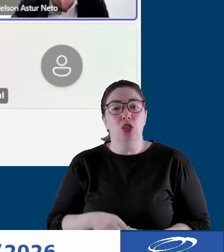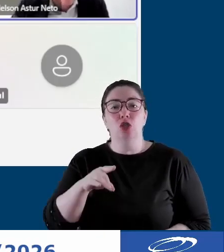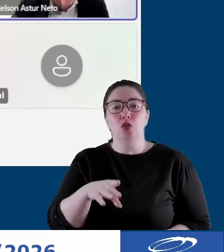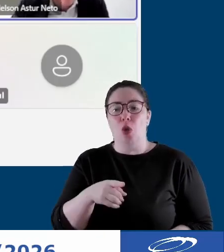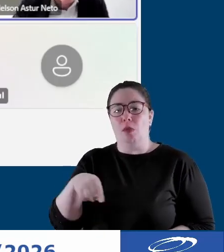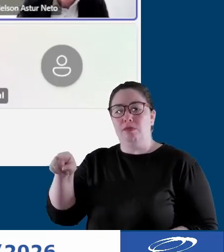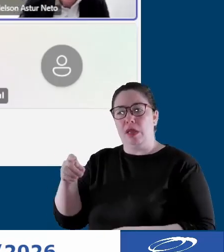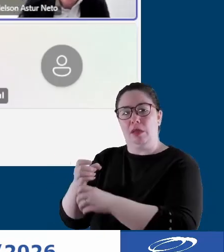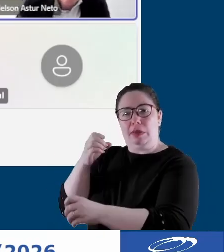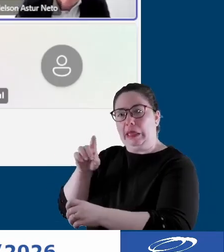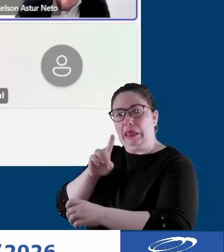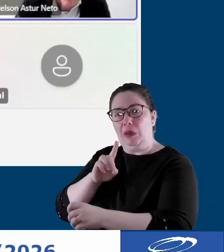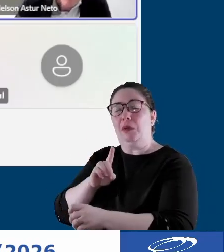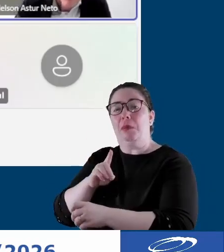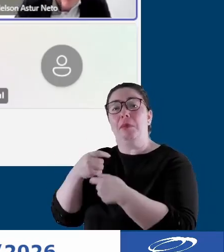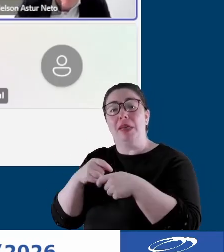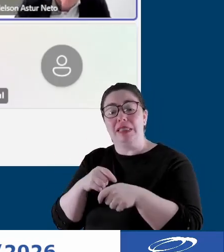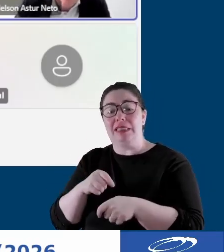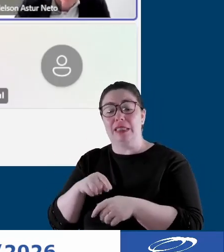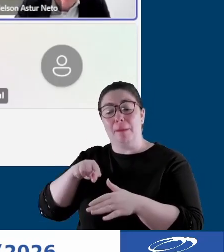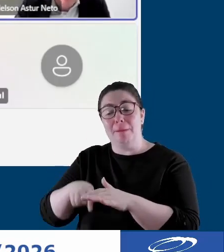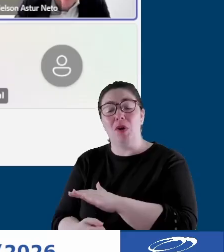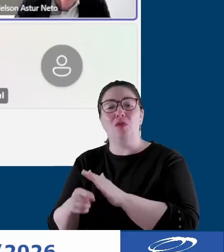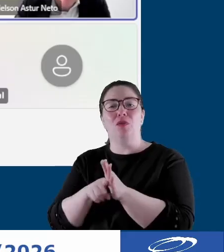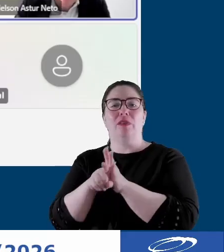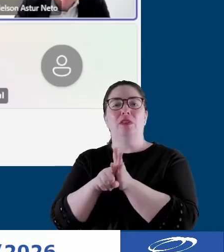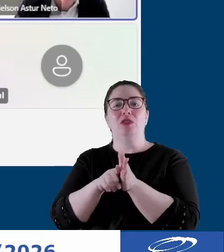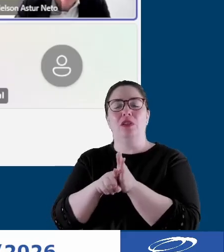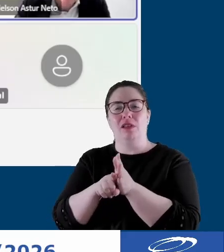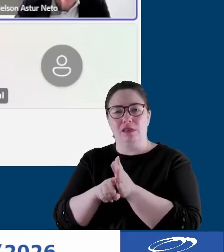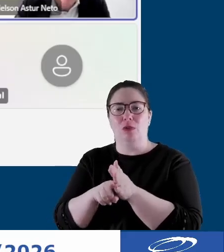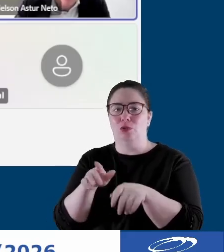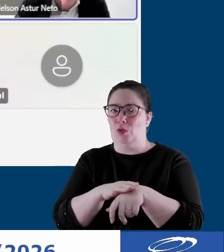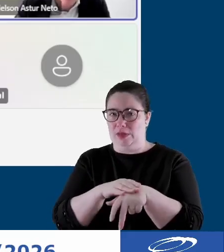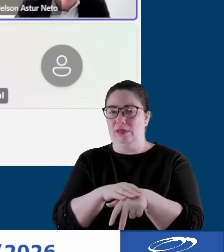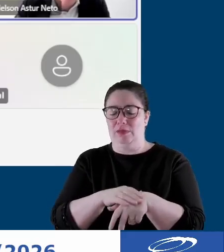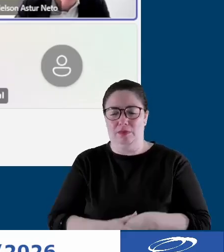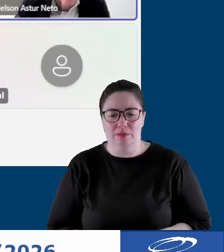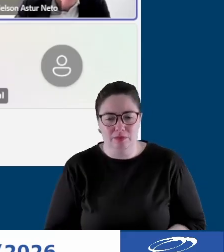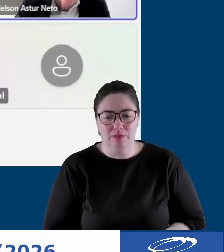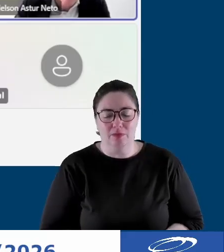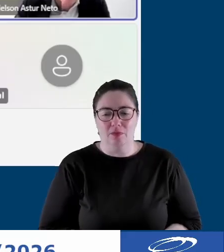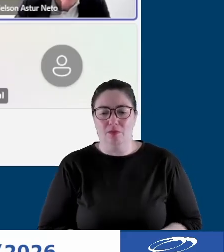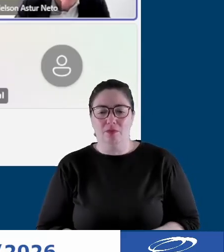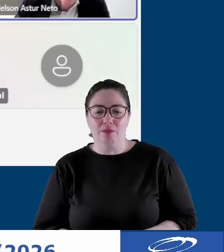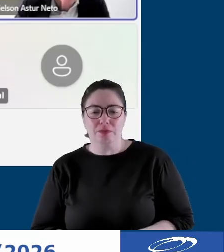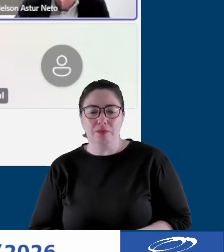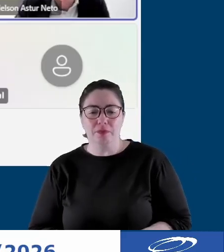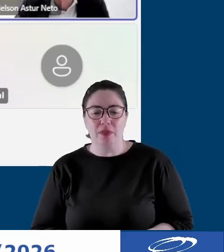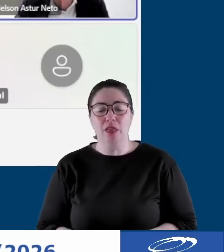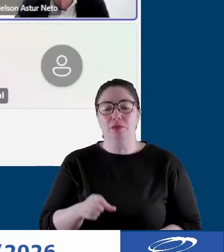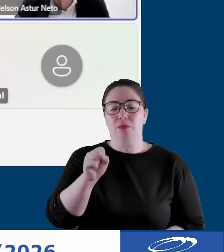histopatologia. Sonicação, como eu falei, é o padrão ouro para infecções relacionadas a implante, com uma sensibilidade que